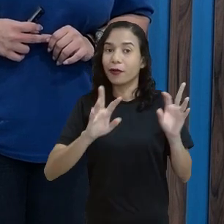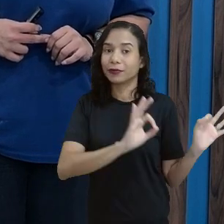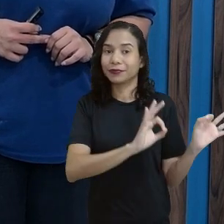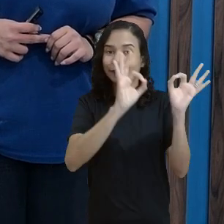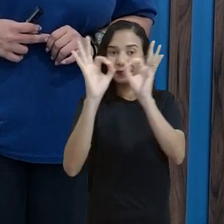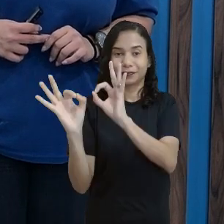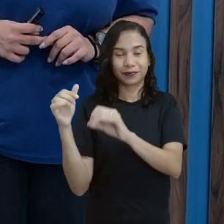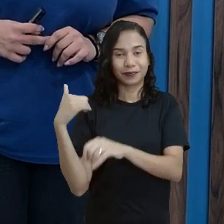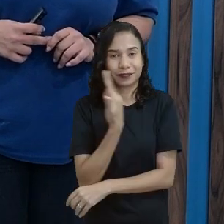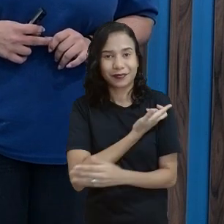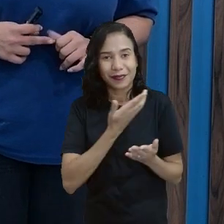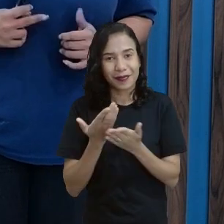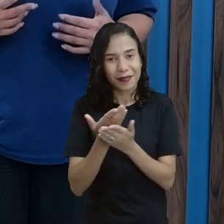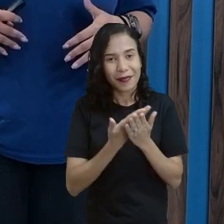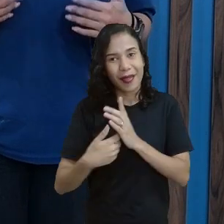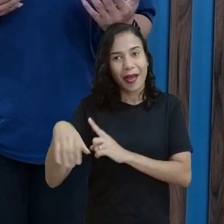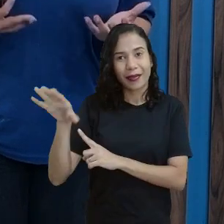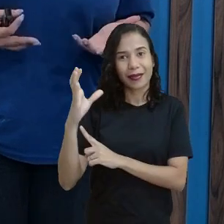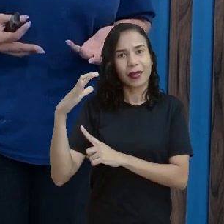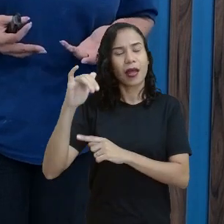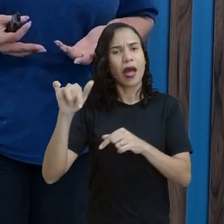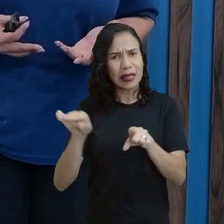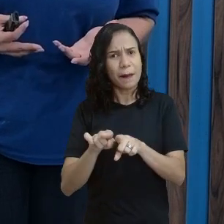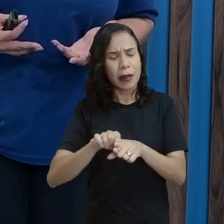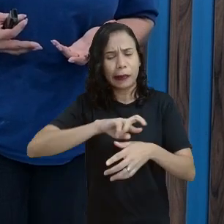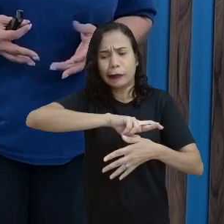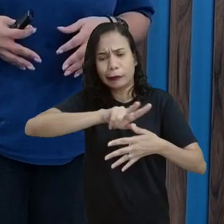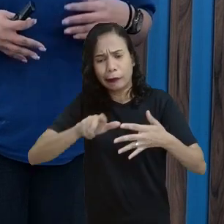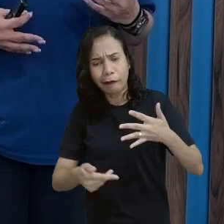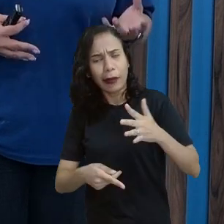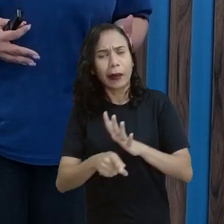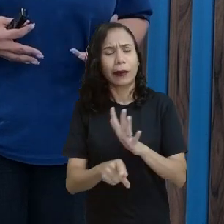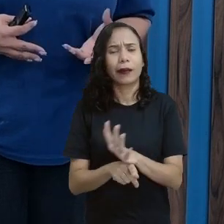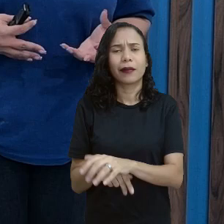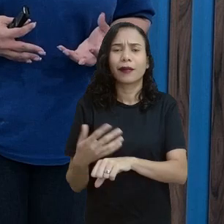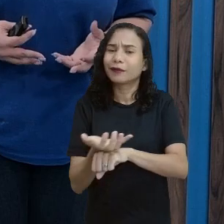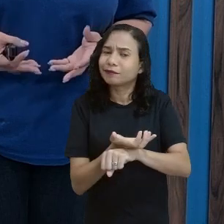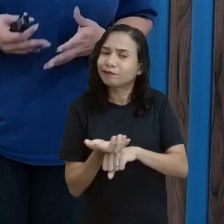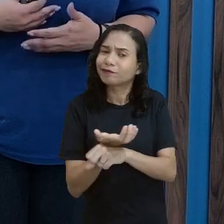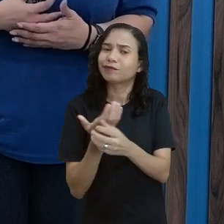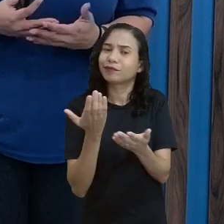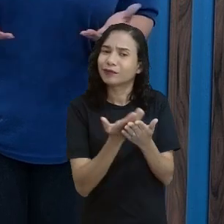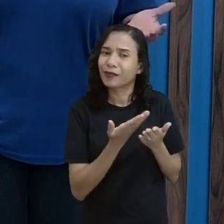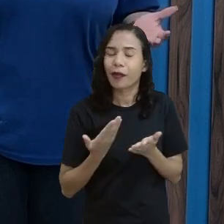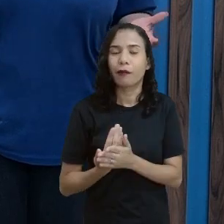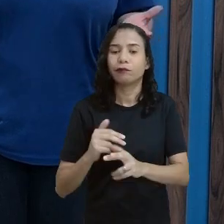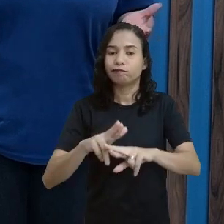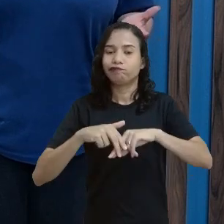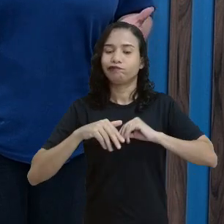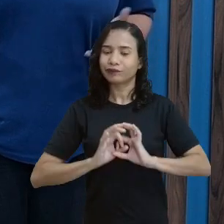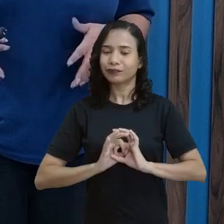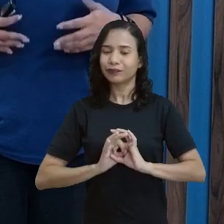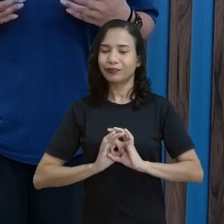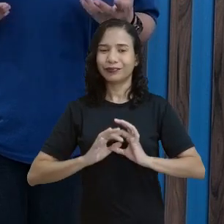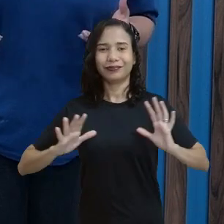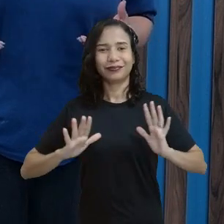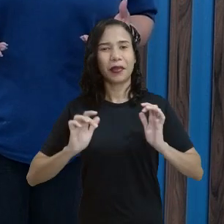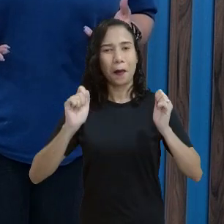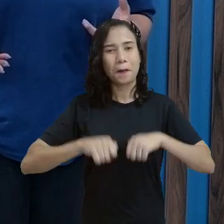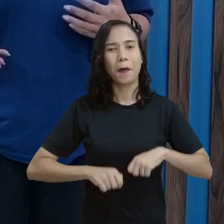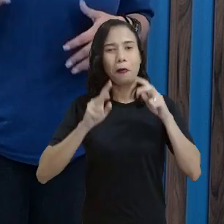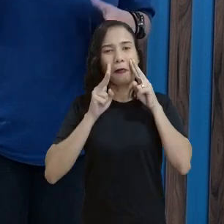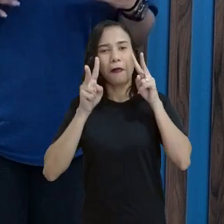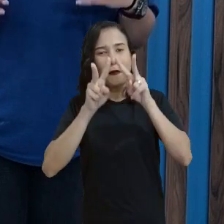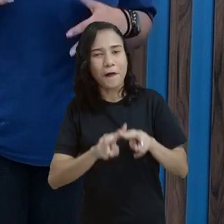lá nossas aulas de ciências. Também tem outras aulas lá, né, de outras disciplinas, então fiquem à vontade para dar uma